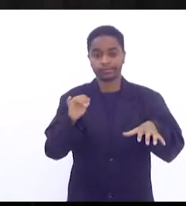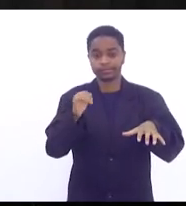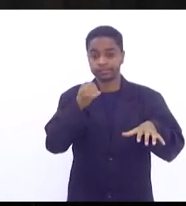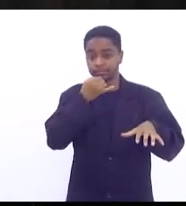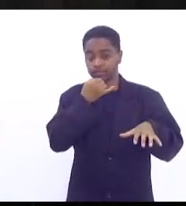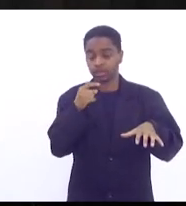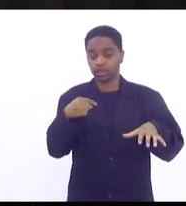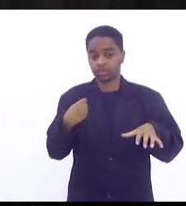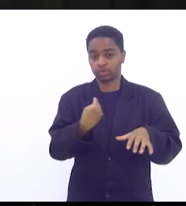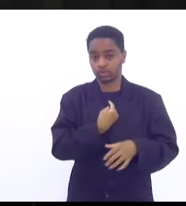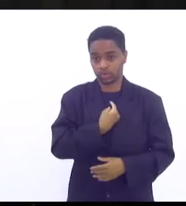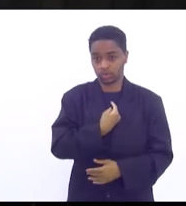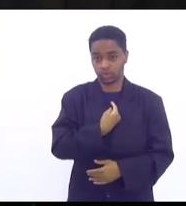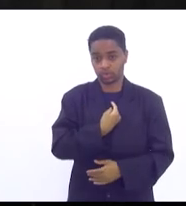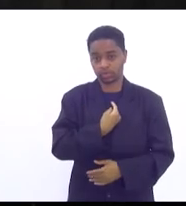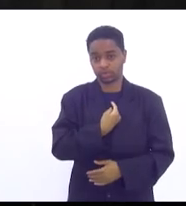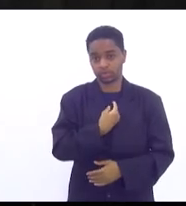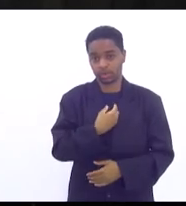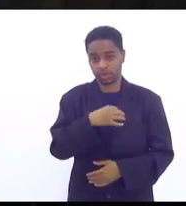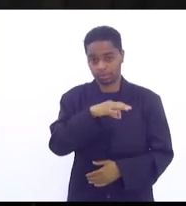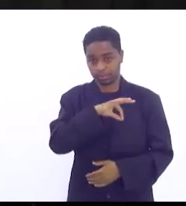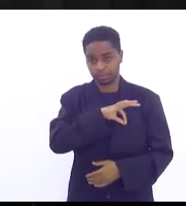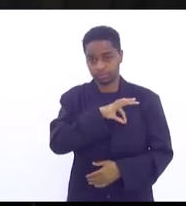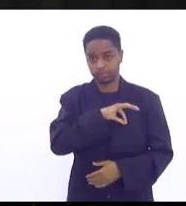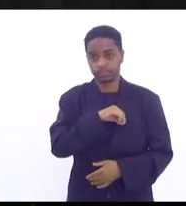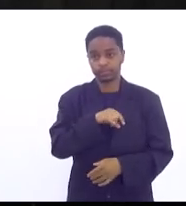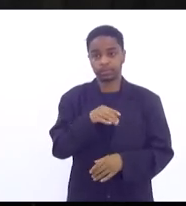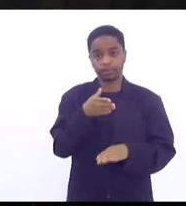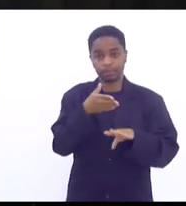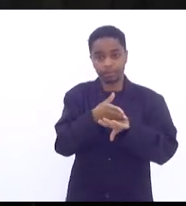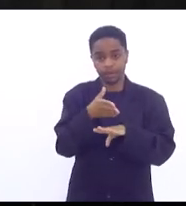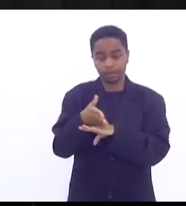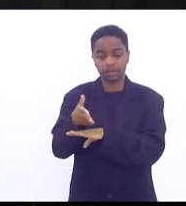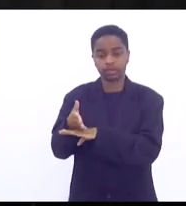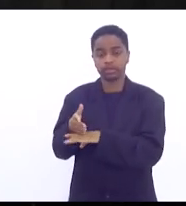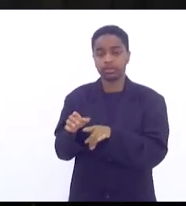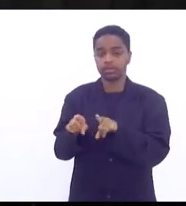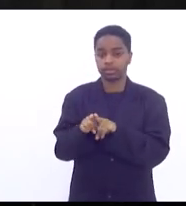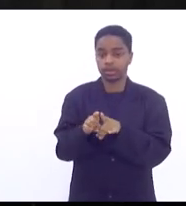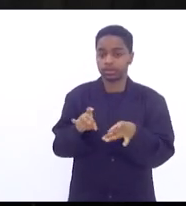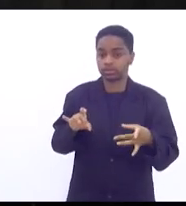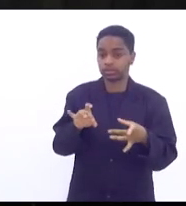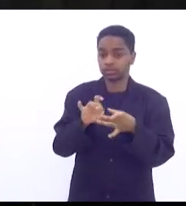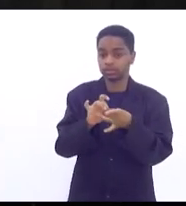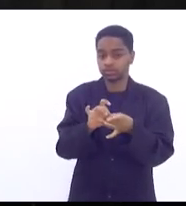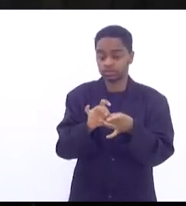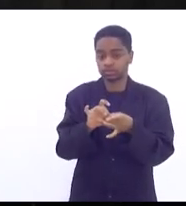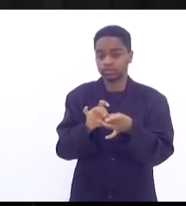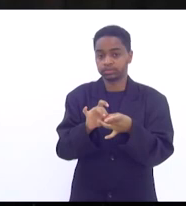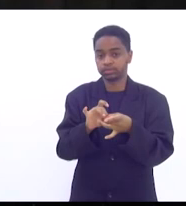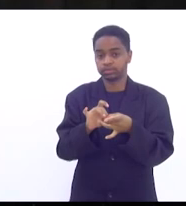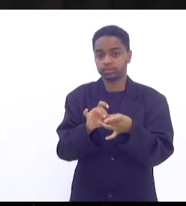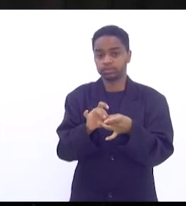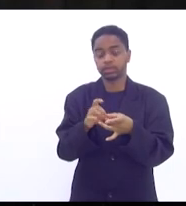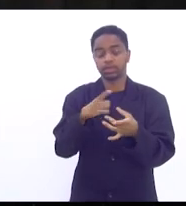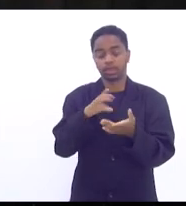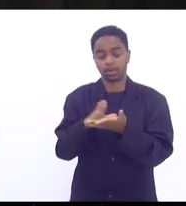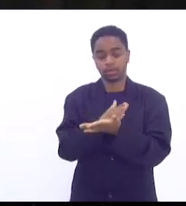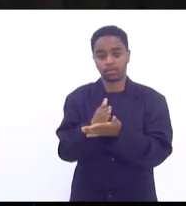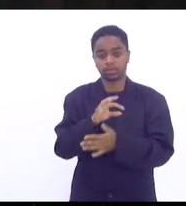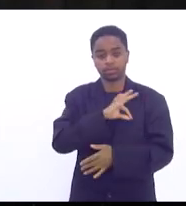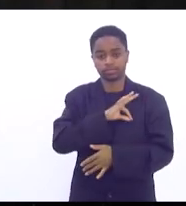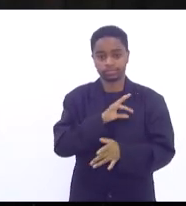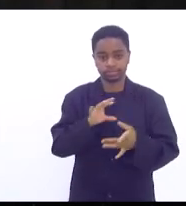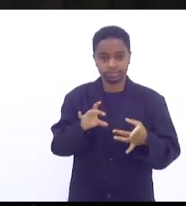agentes policiais que também participam desse esquema, e eu fico imaginando aquela